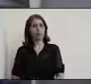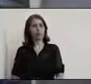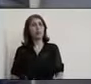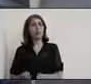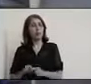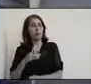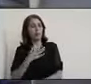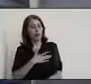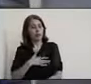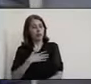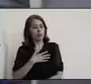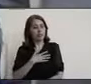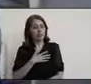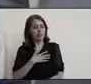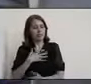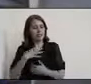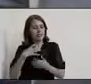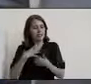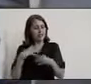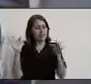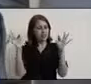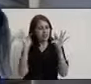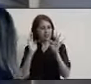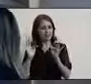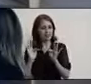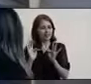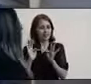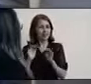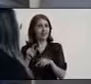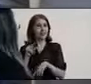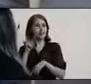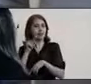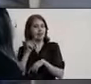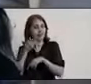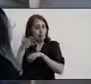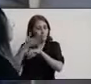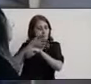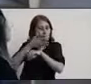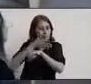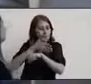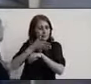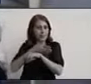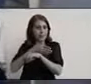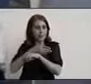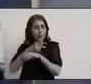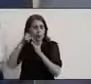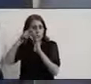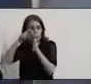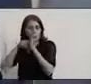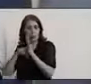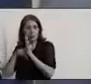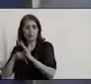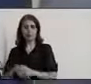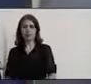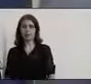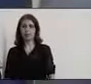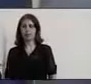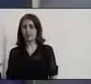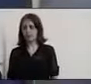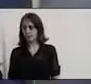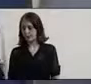fiquei muito feliz em saber que você fez parte desse trabalho da Codevasp. Para nossa bacia do